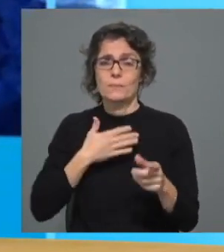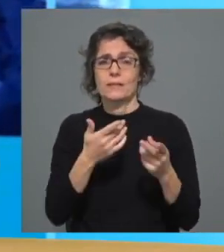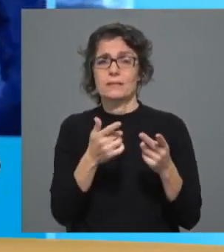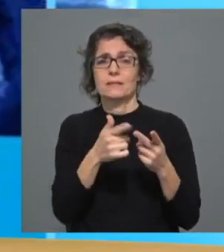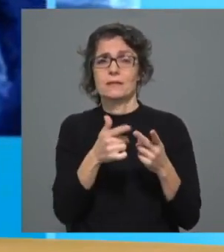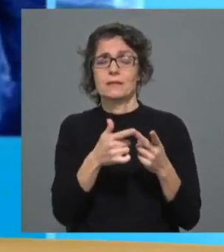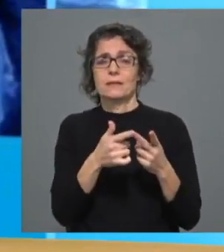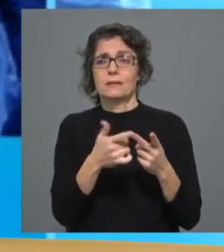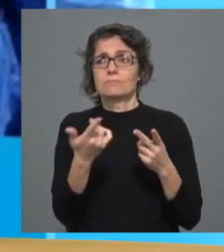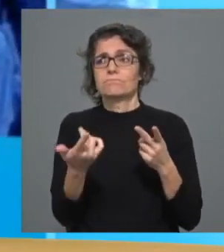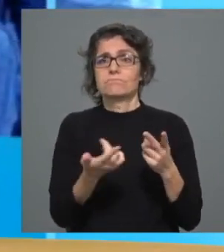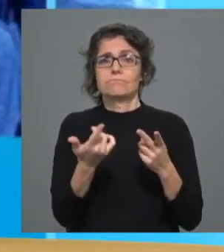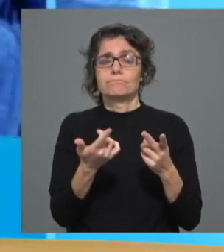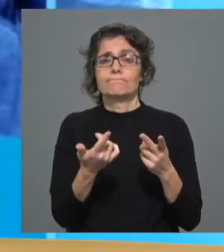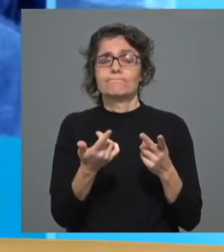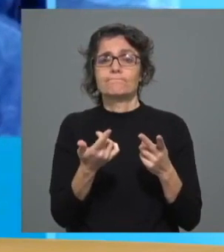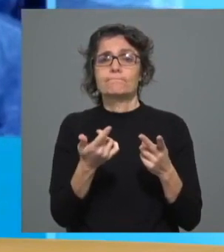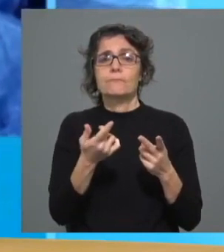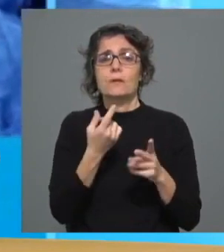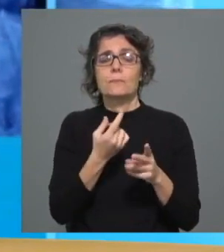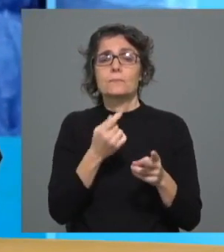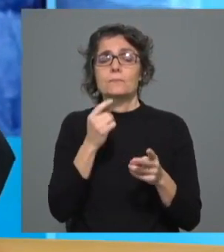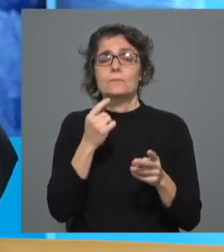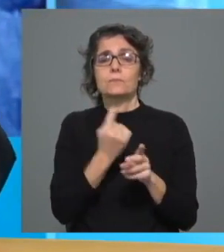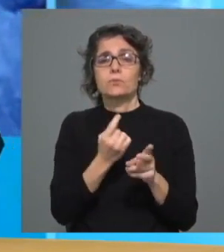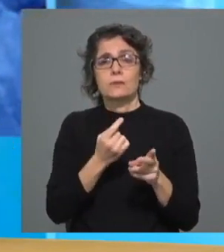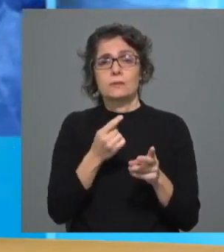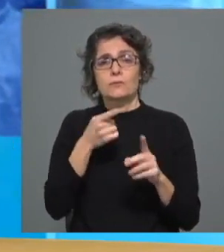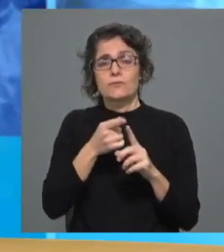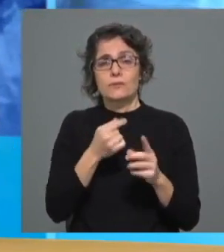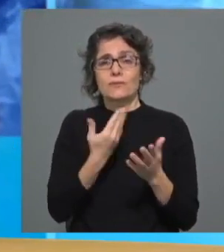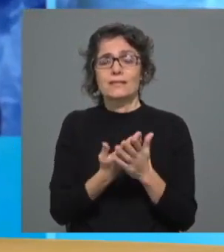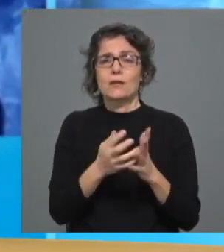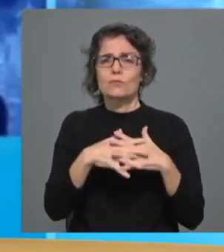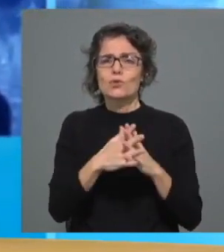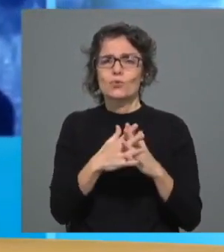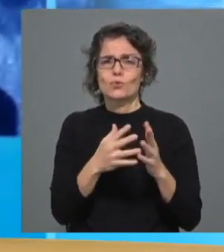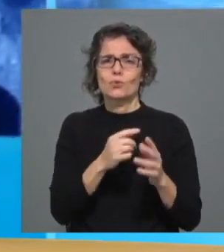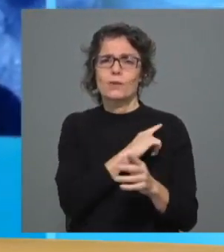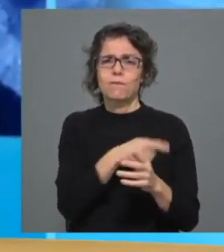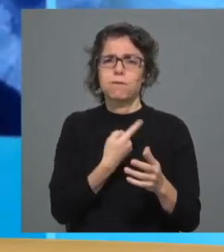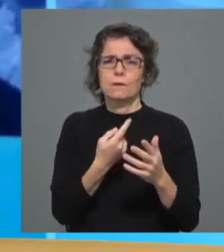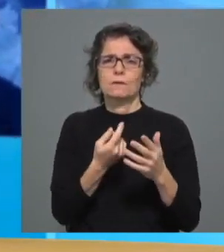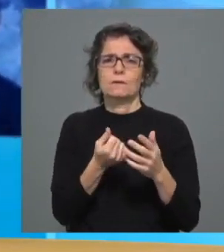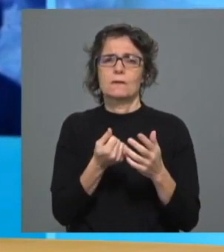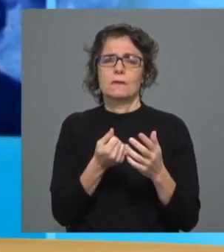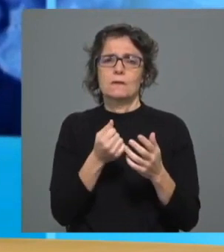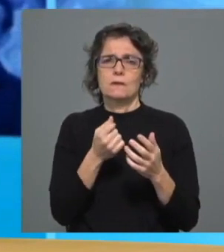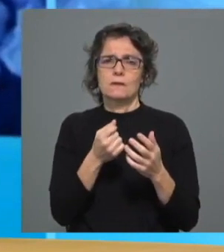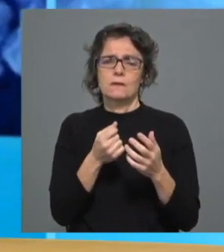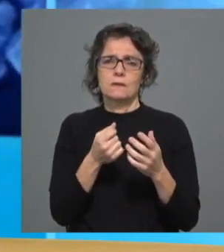para que, de facto, essa solidez financeira possa, de facto, permitir que os salários sejam